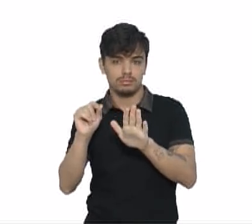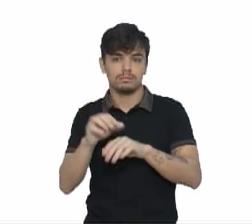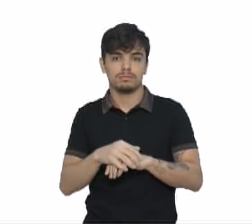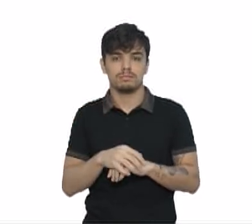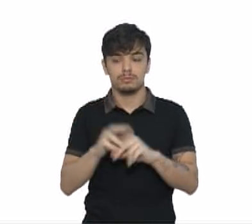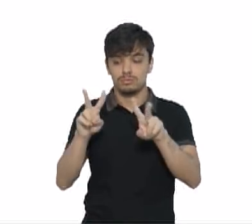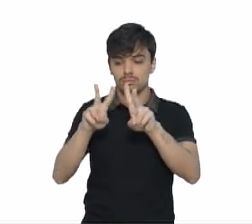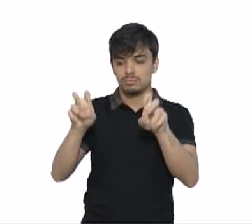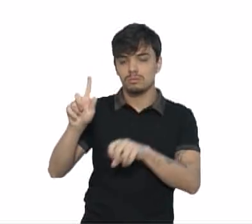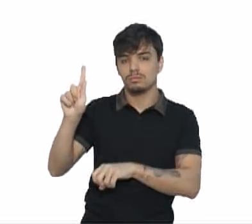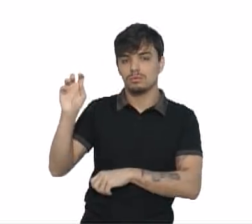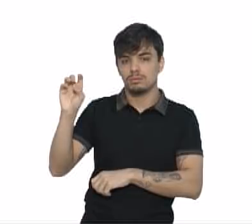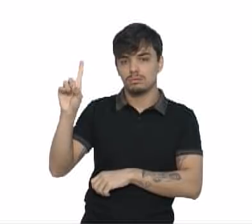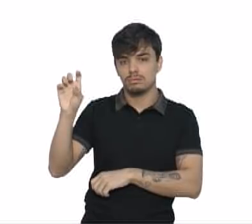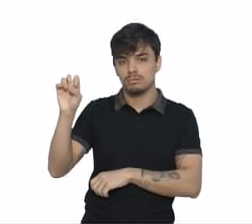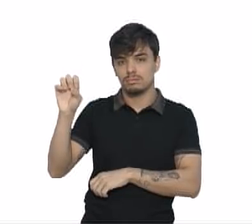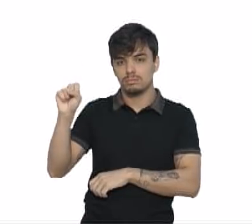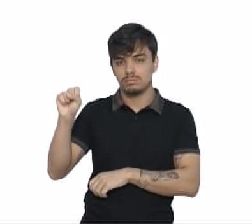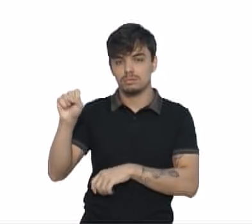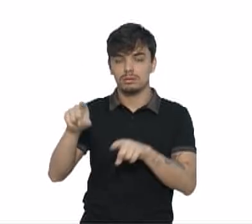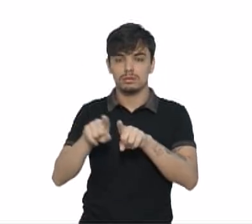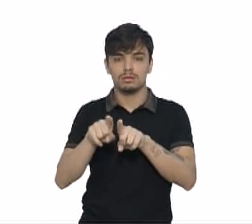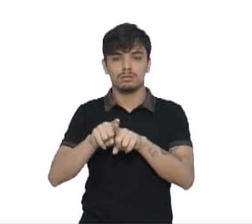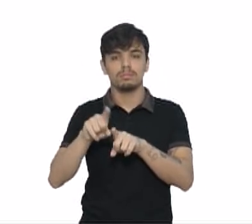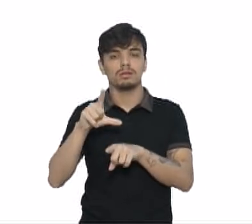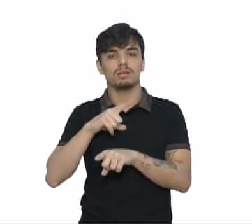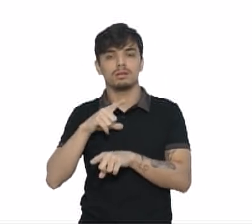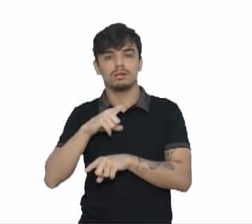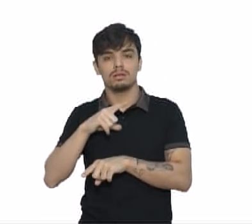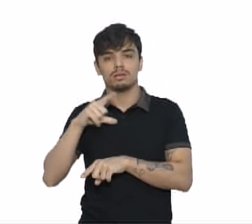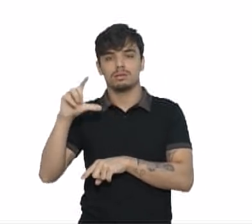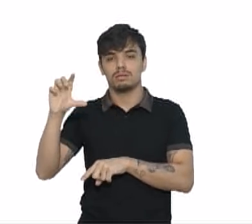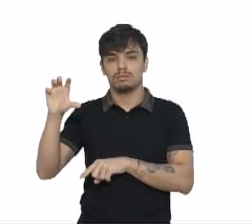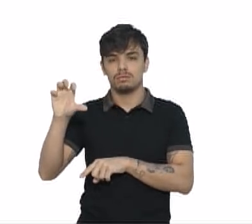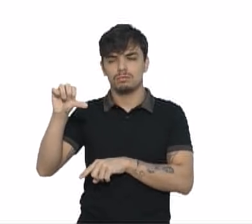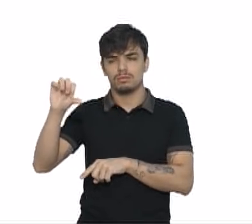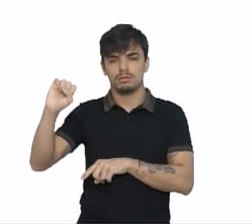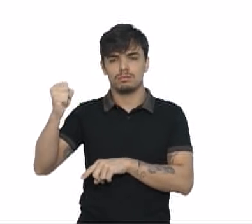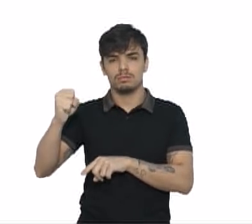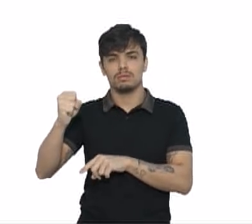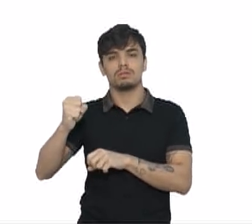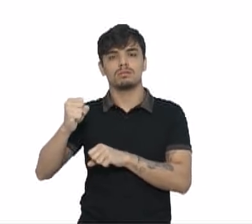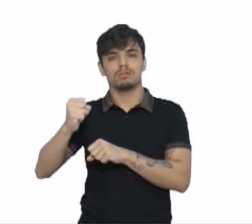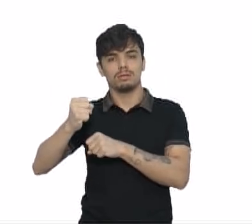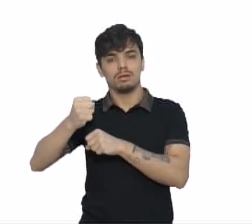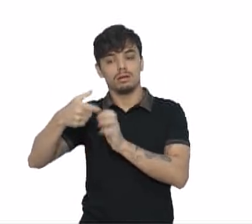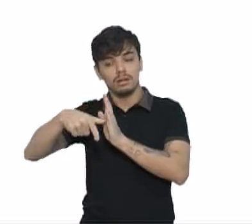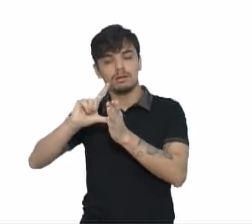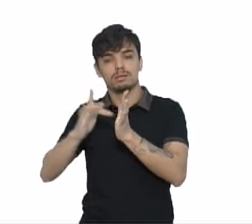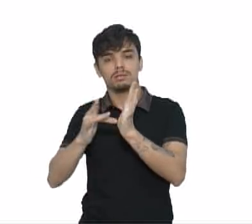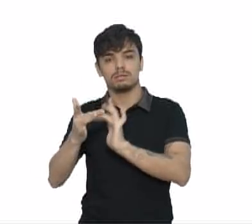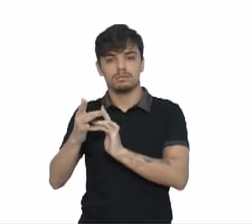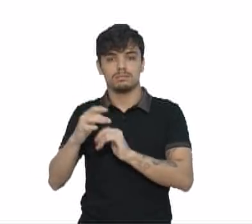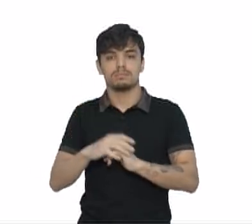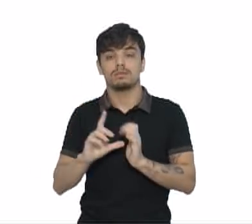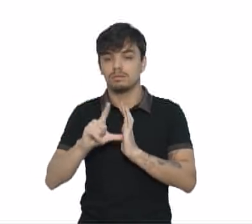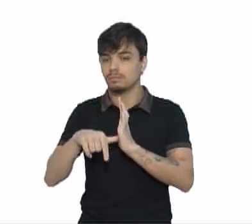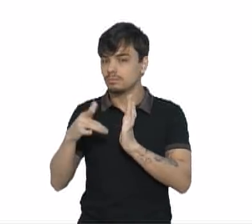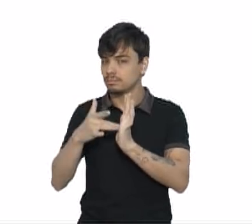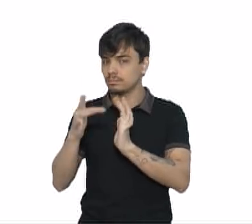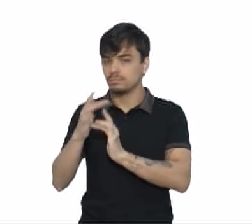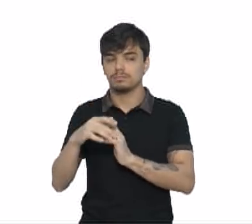os godos, como é o caso do Tácito, de 98 DC, né, que é romano, e de Ptolomeu, que é grego, no século II.